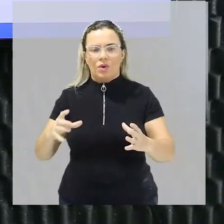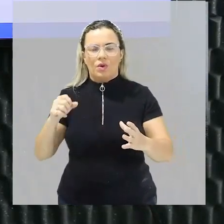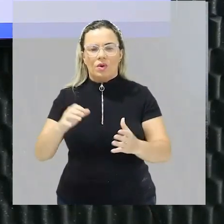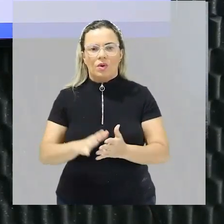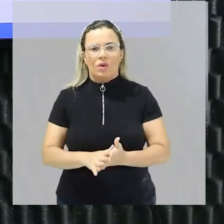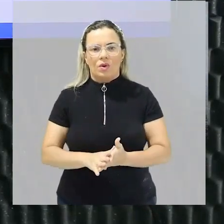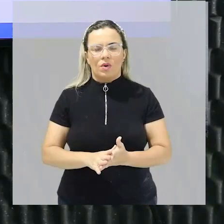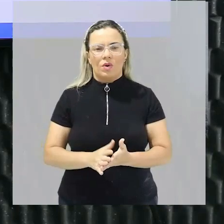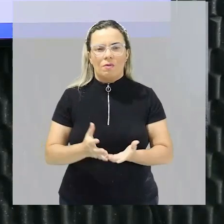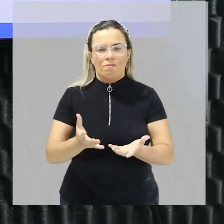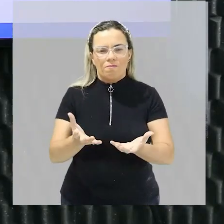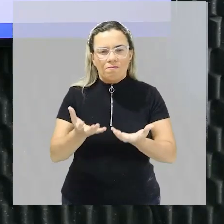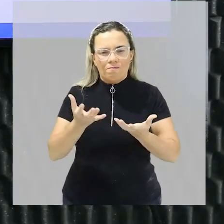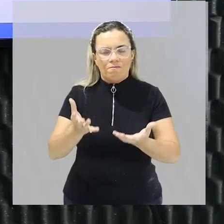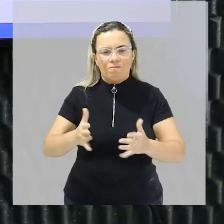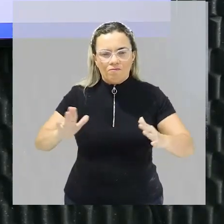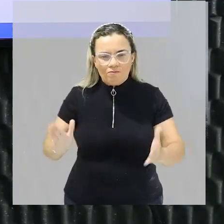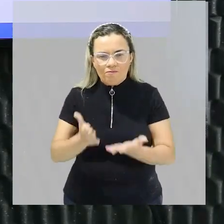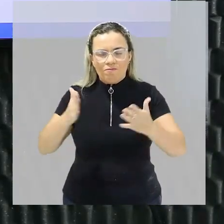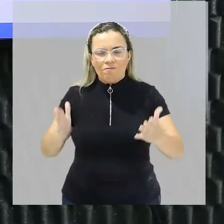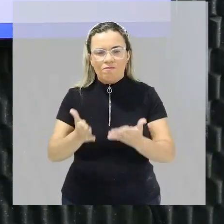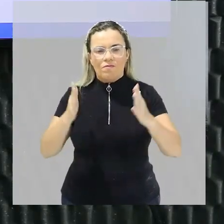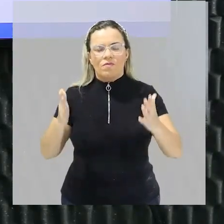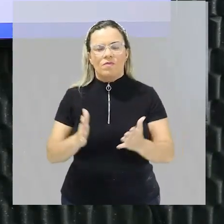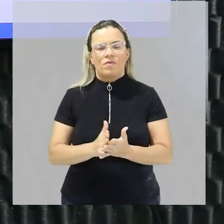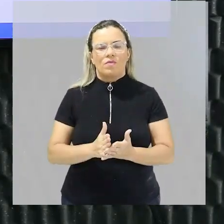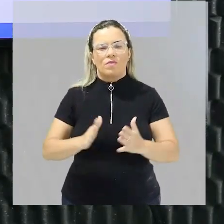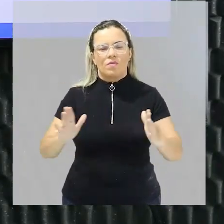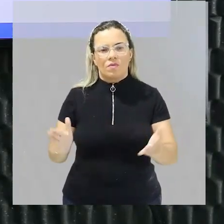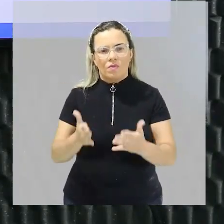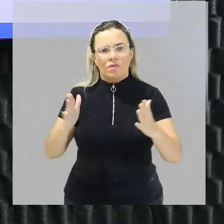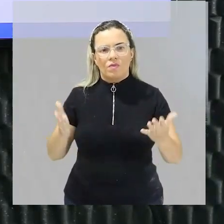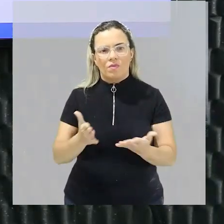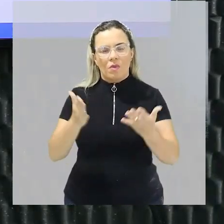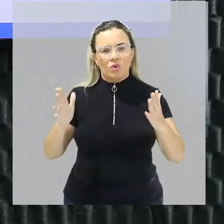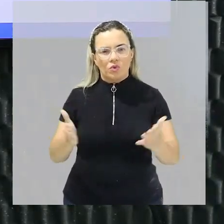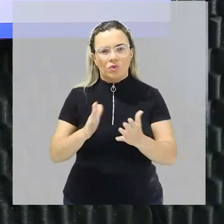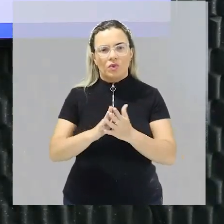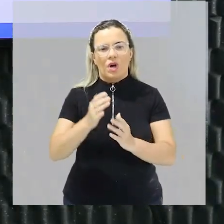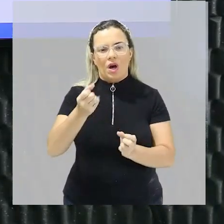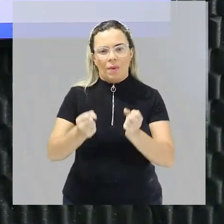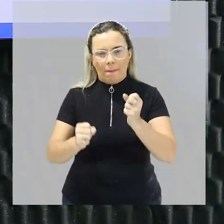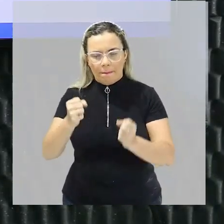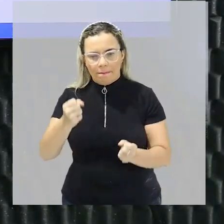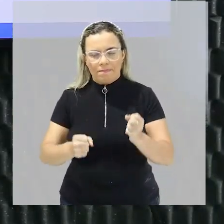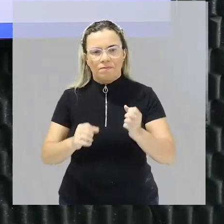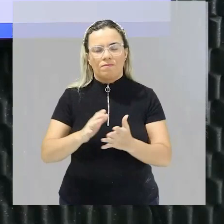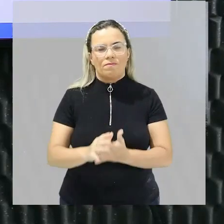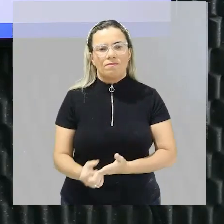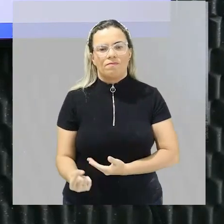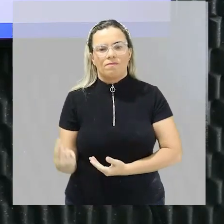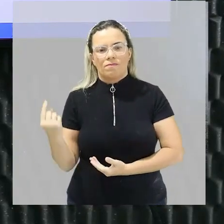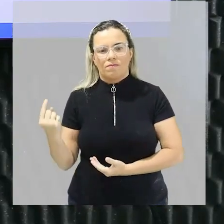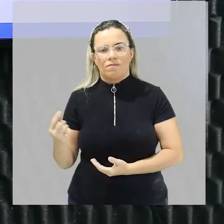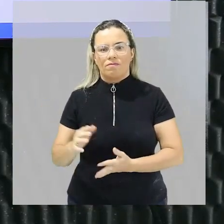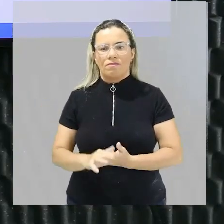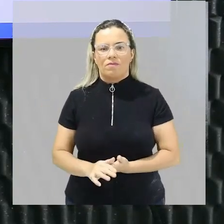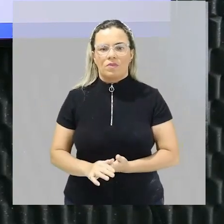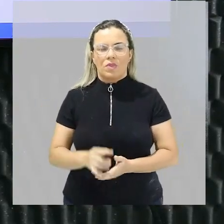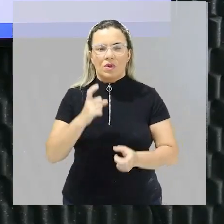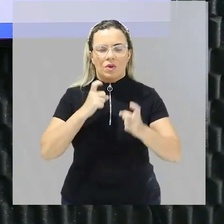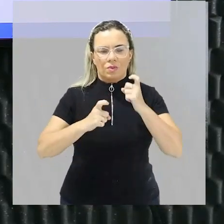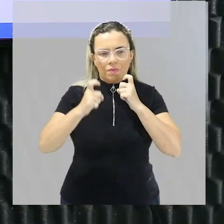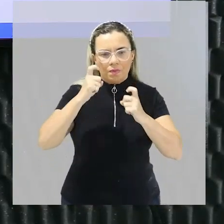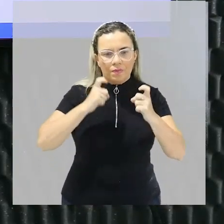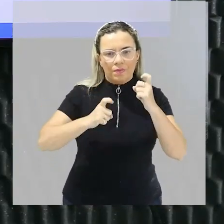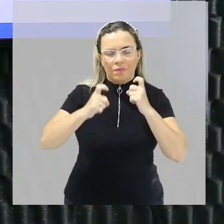vai incitar, que vai, na verdade, promover, motivar. Então, aqui, nós temos a preocupação